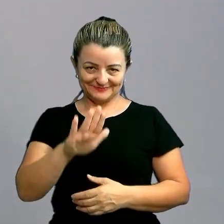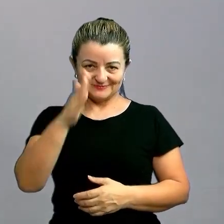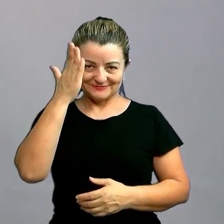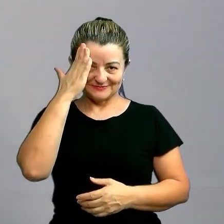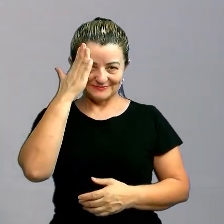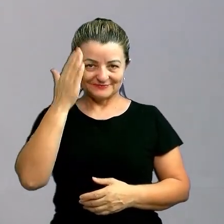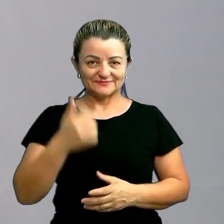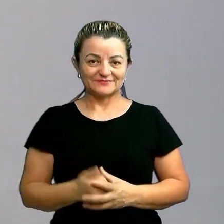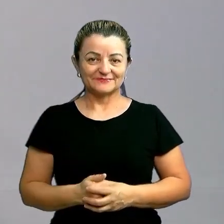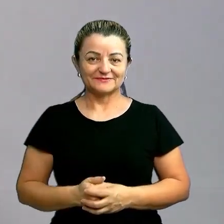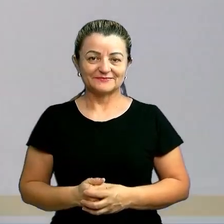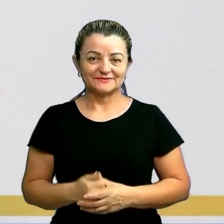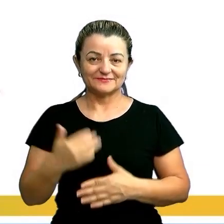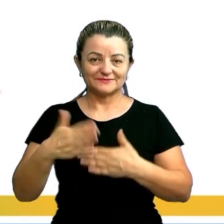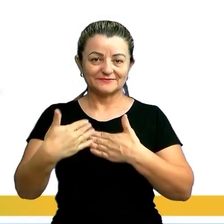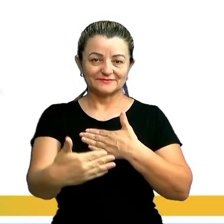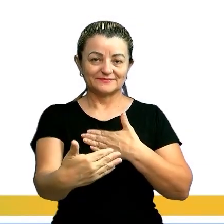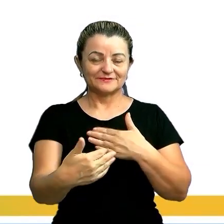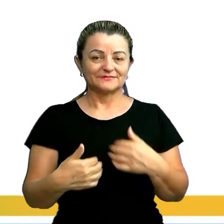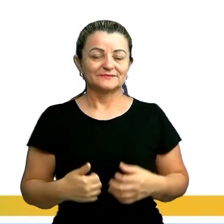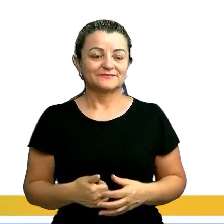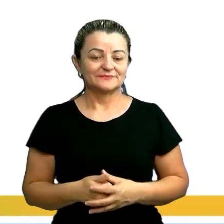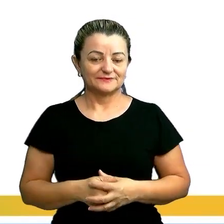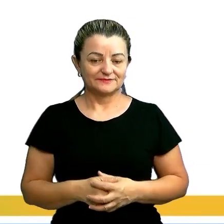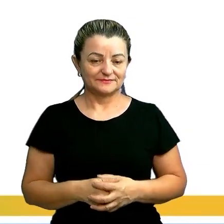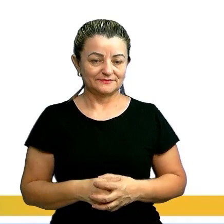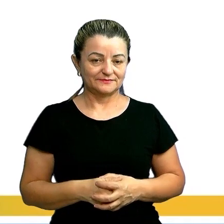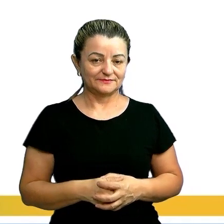entendendo? Vamos adiante.